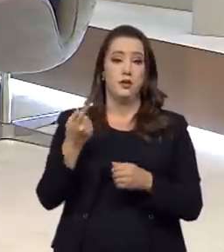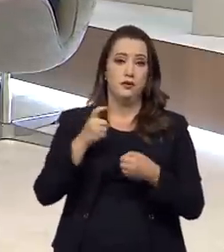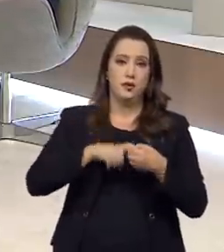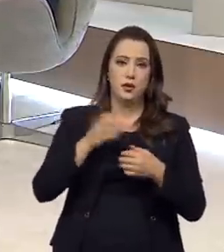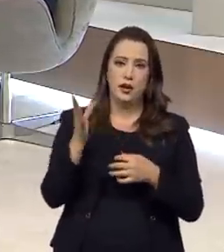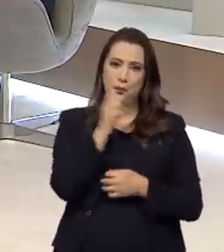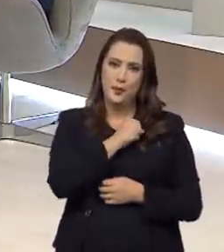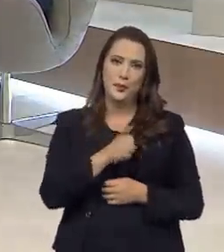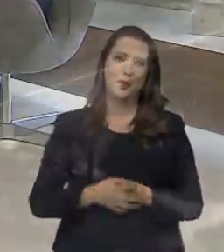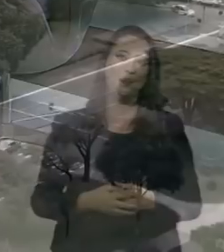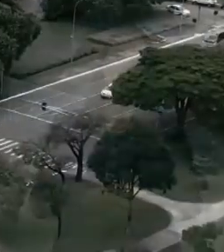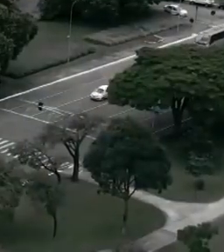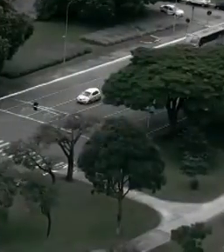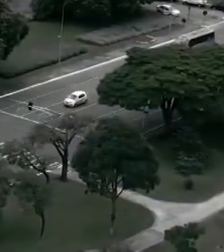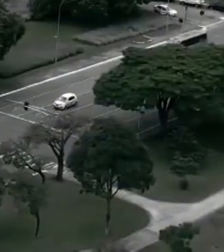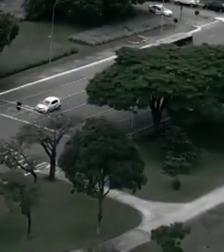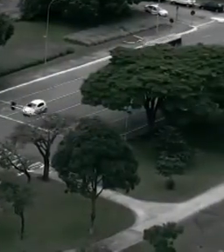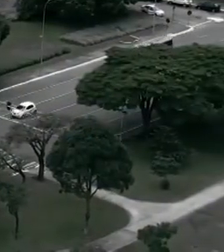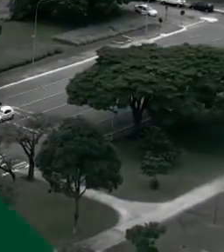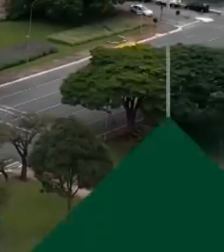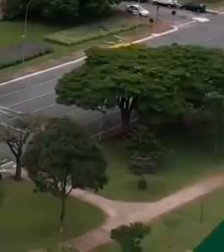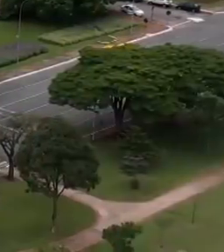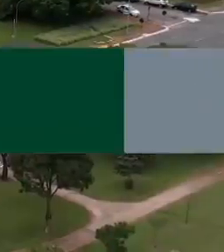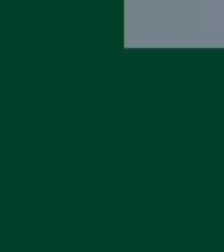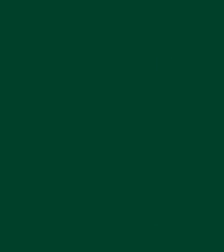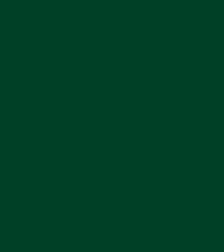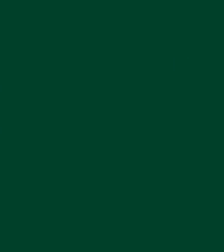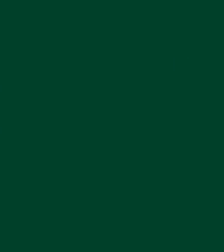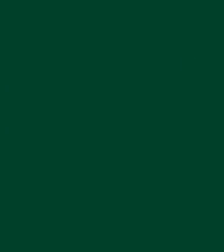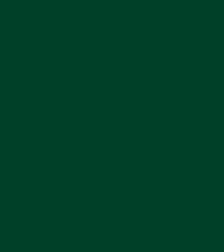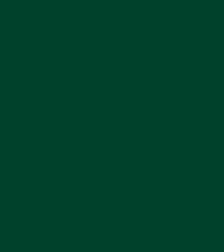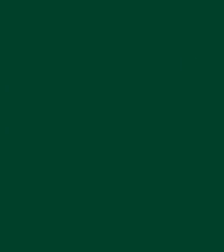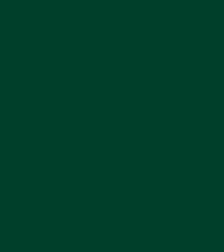não saia daí E aí